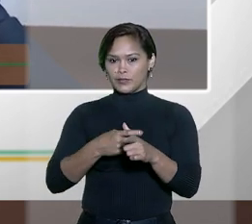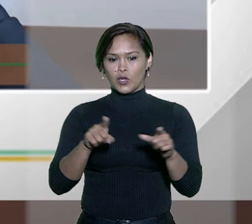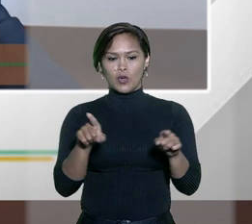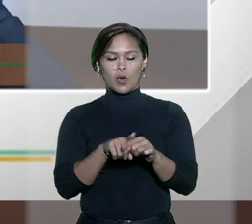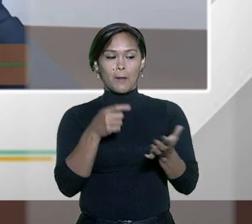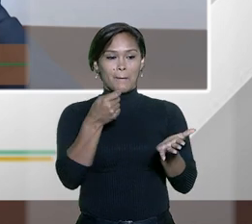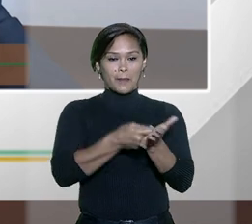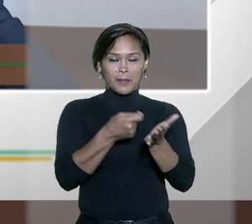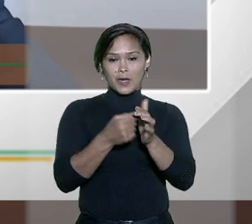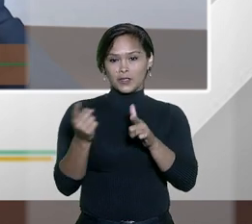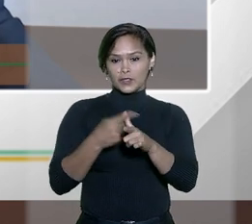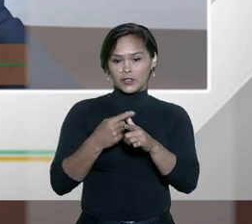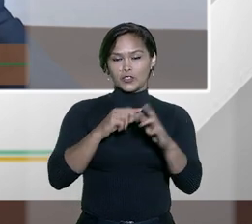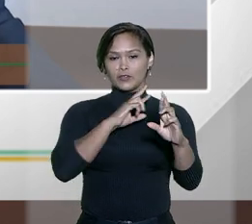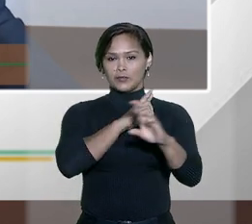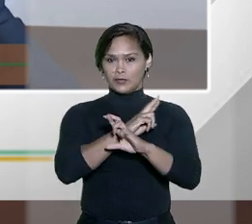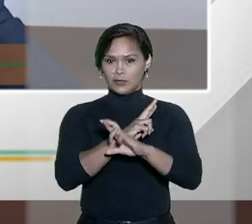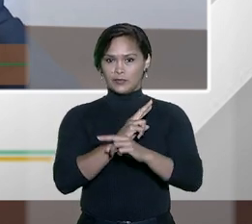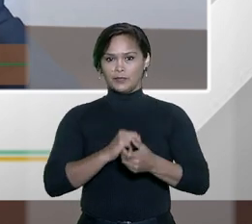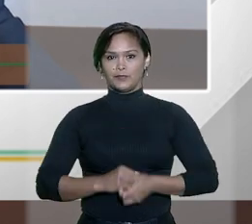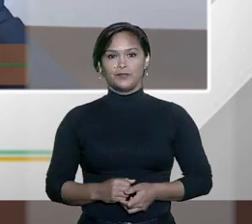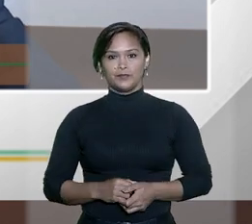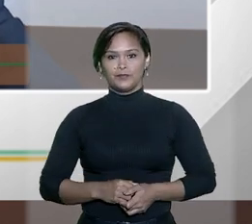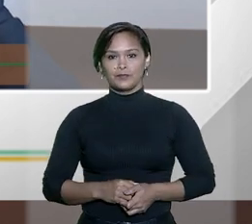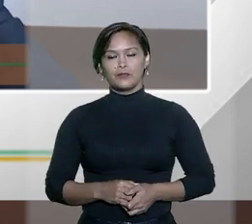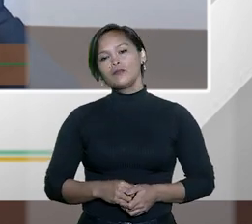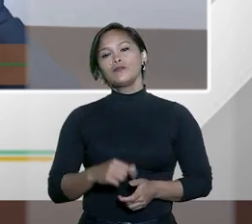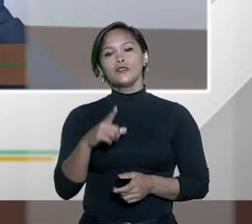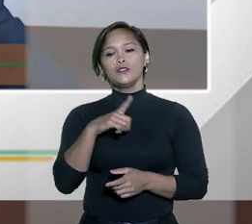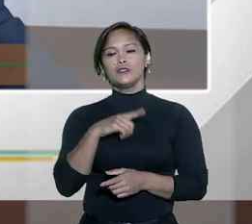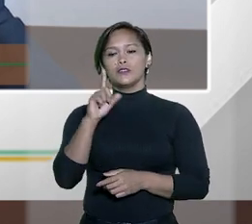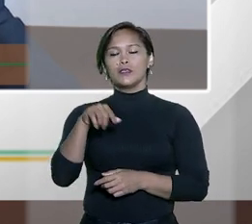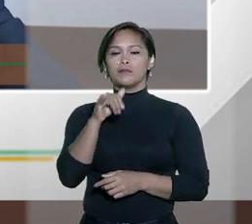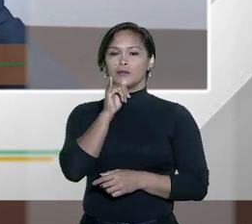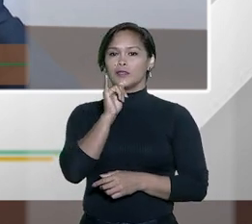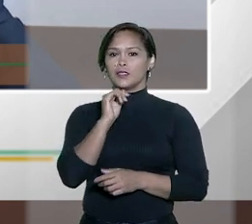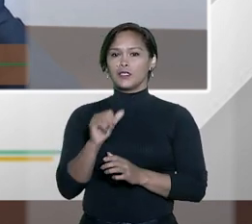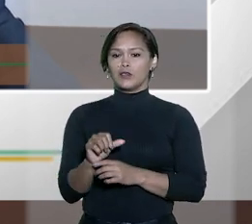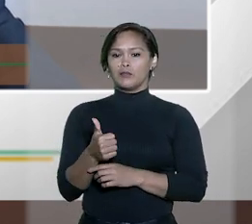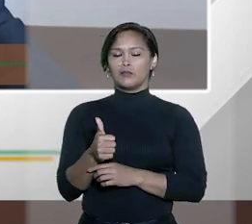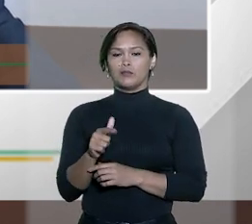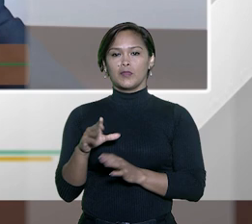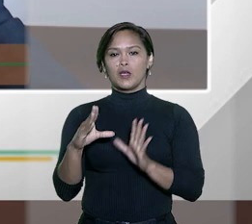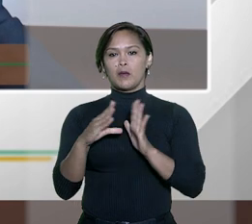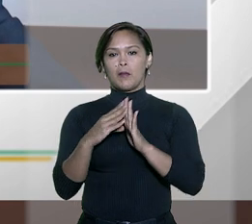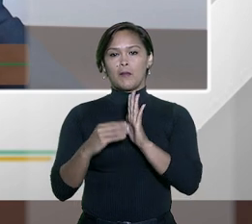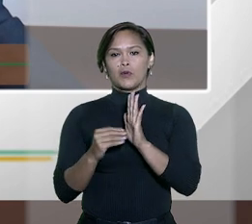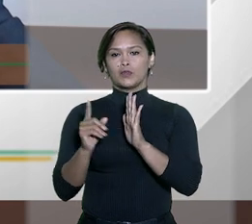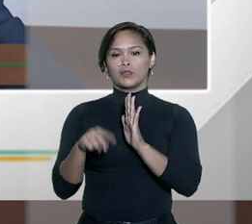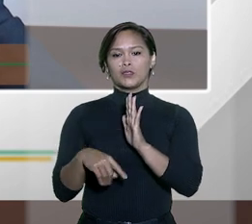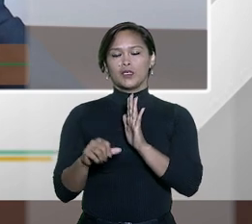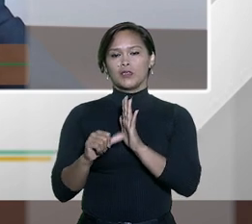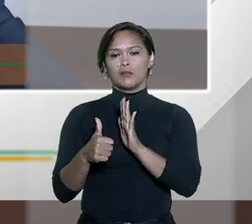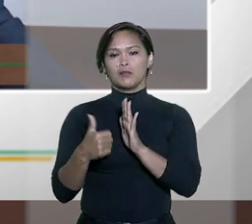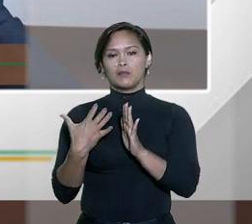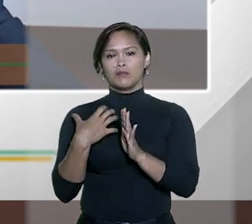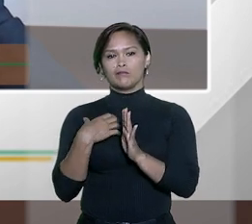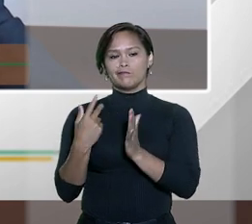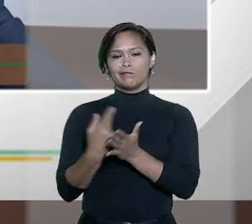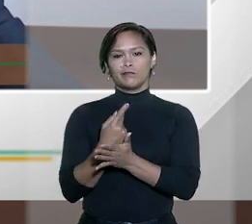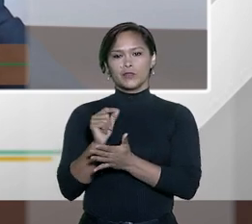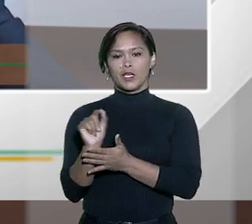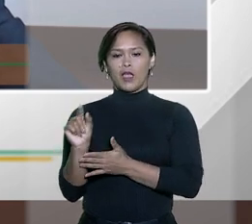questão do pagamento das dívidas da fazenda pública. Nós temos aí um primeiro modelo, enfim, uma primeira